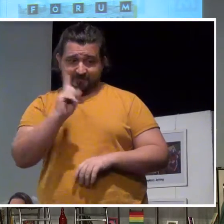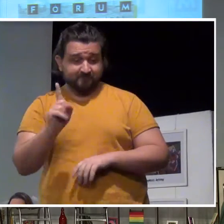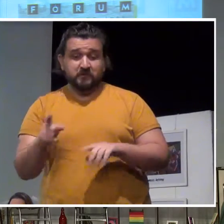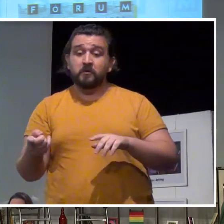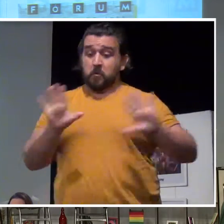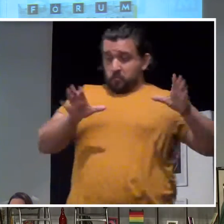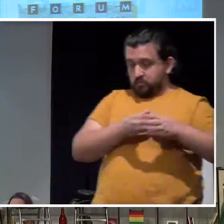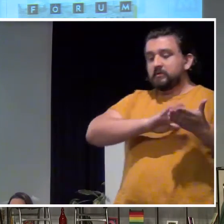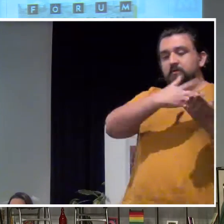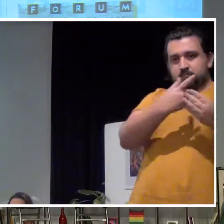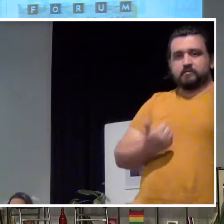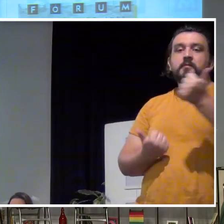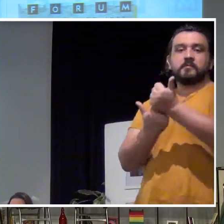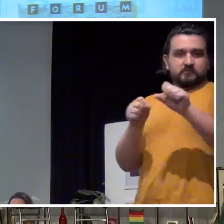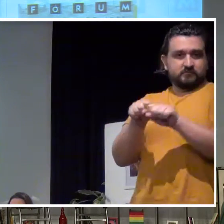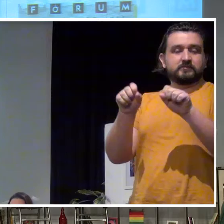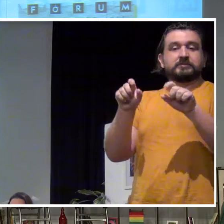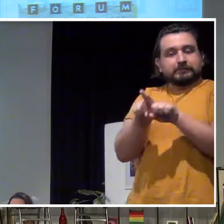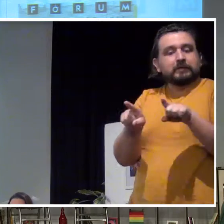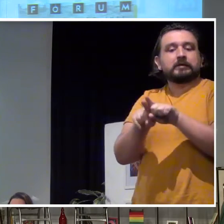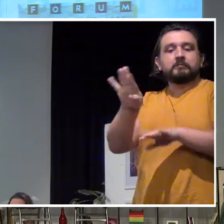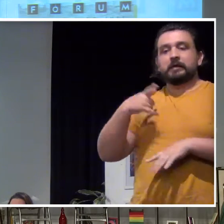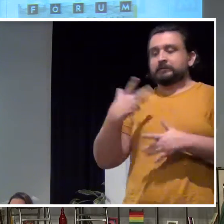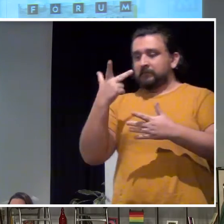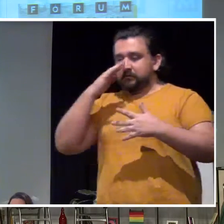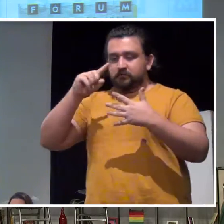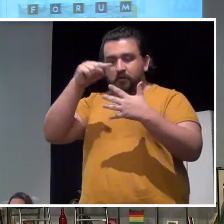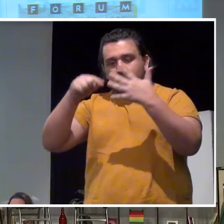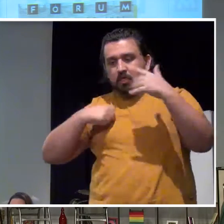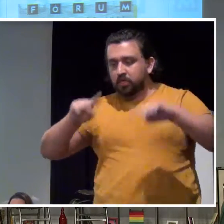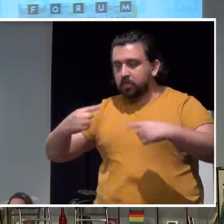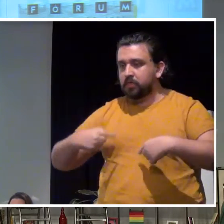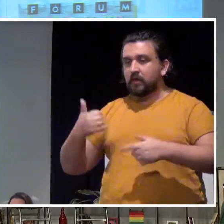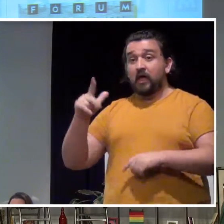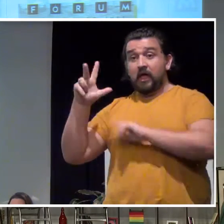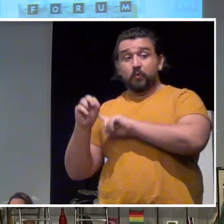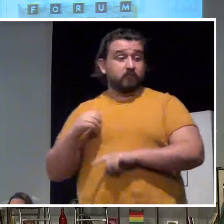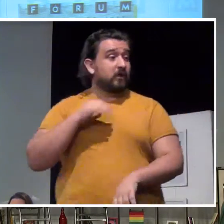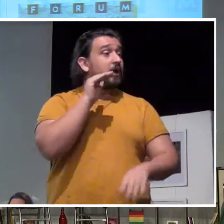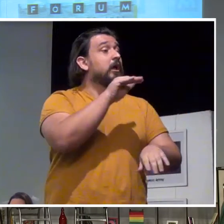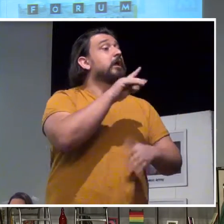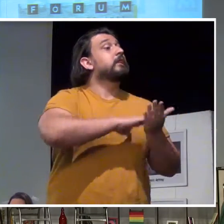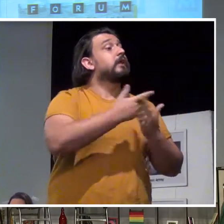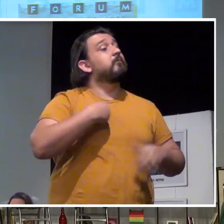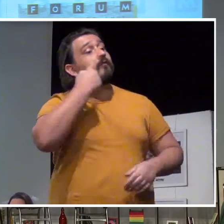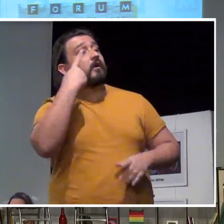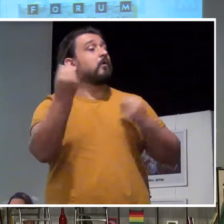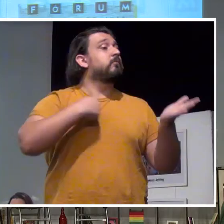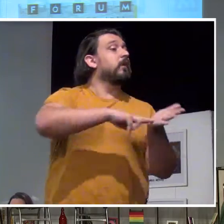de intérpretes e vários desafios. O aluno surdo falando, intérprete, checa para mim